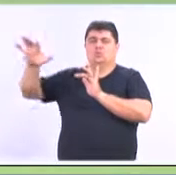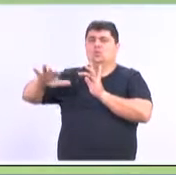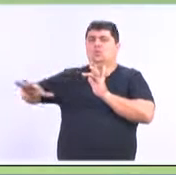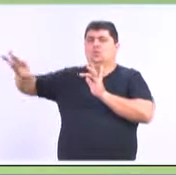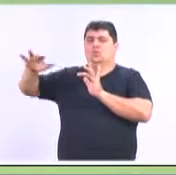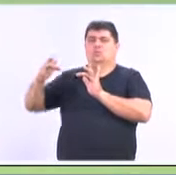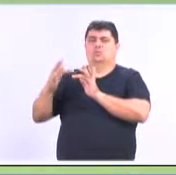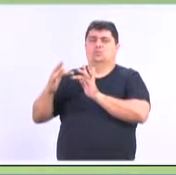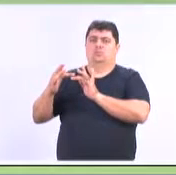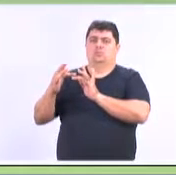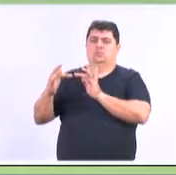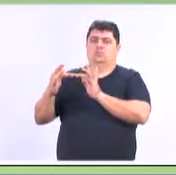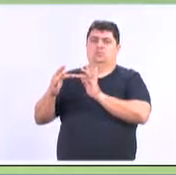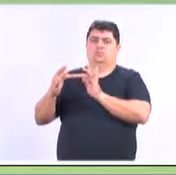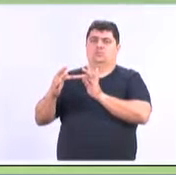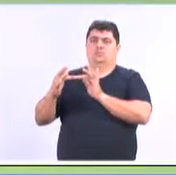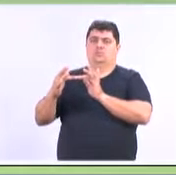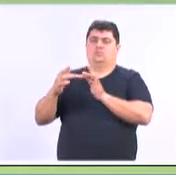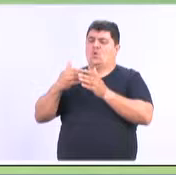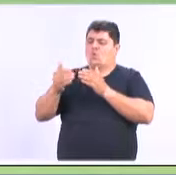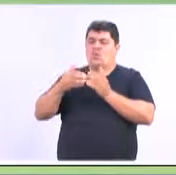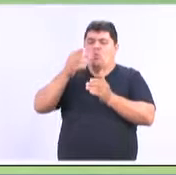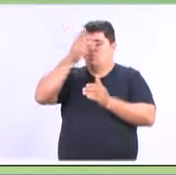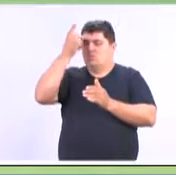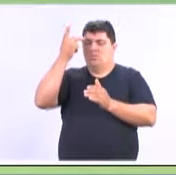usuários das demonstrações. Qualquer um.